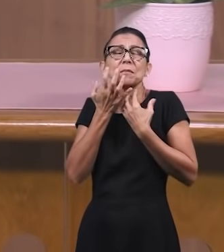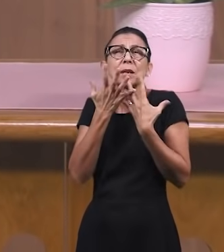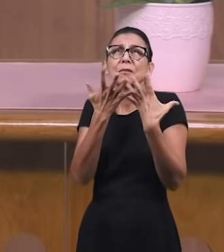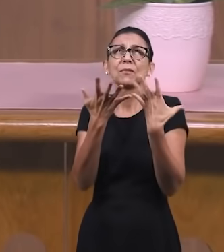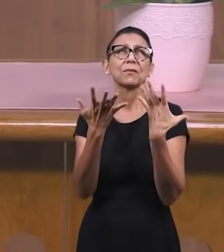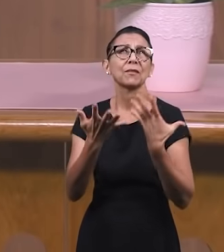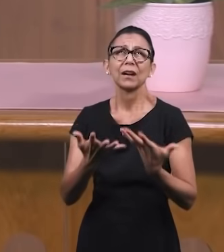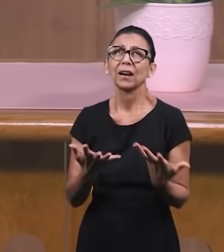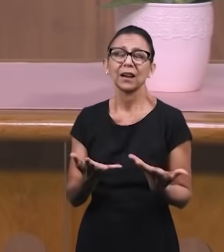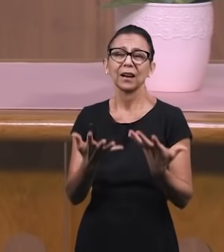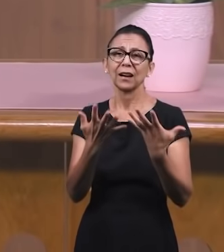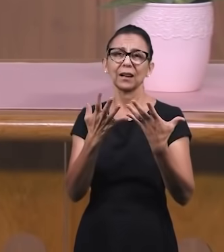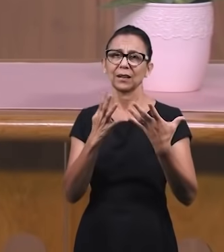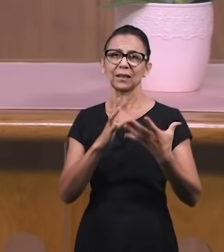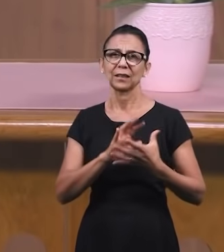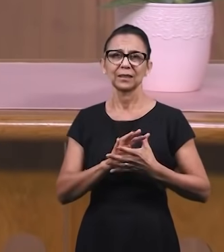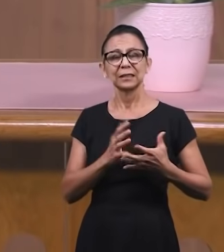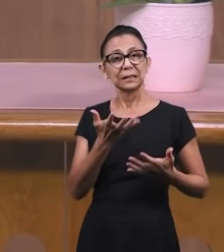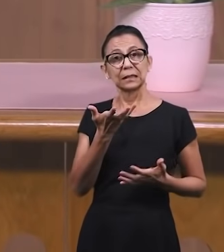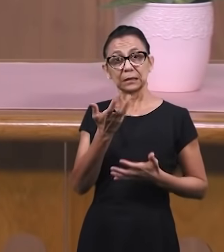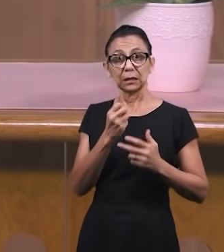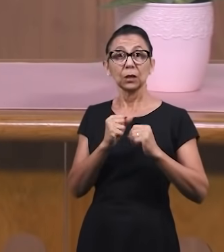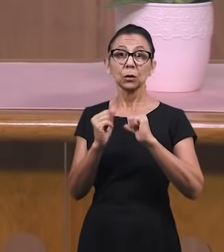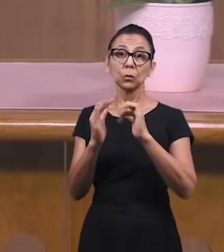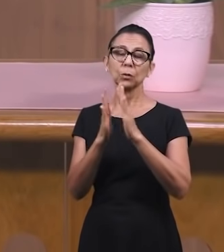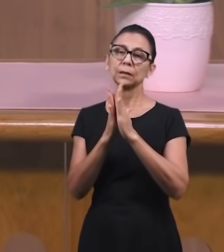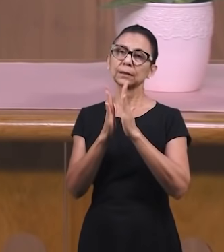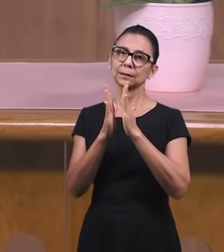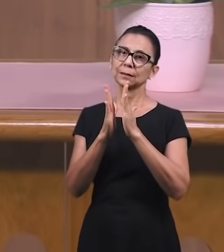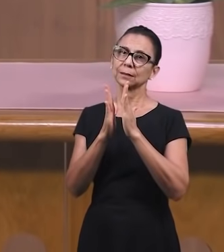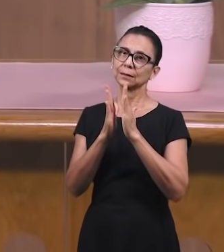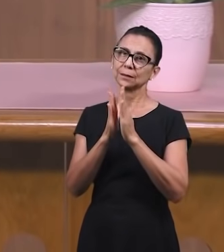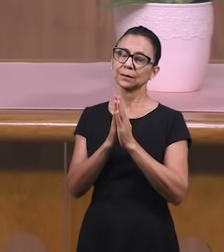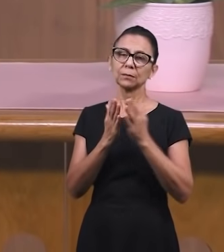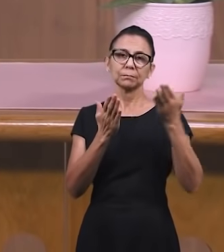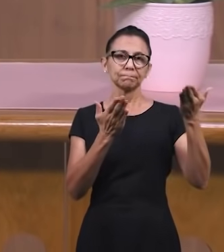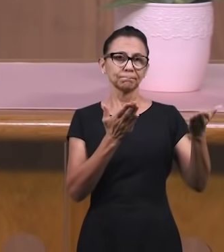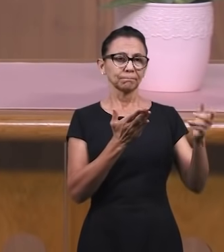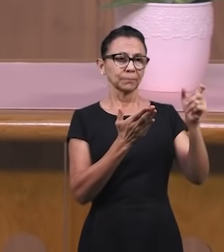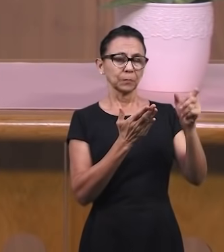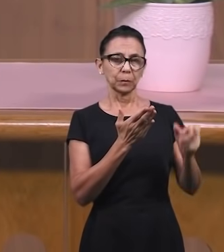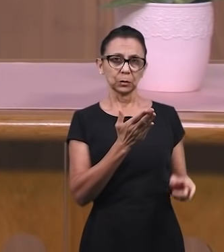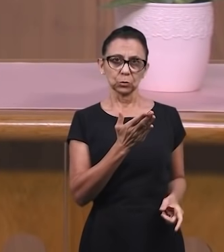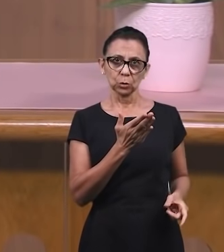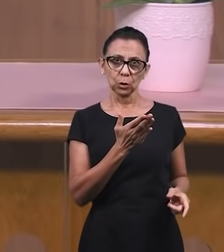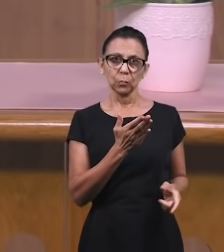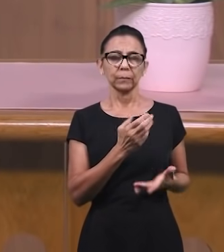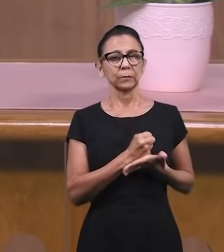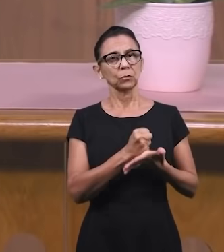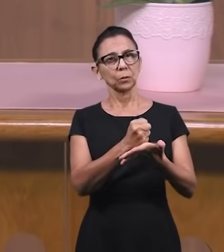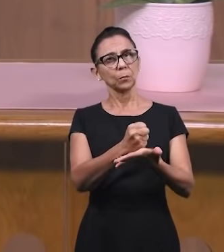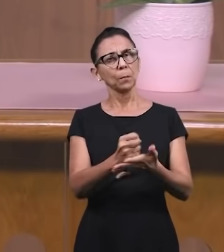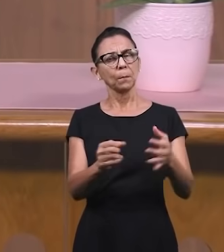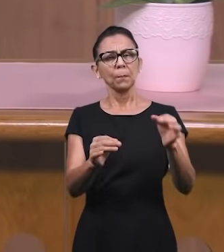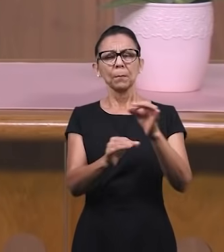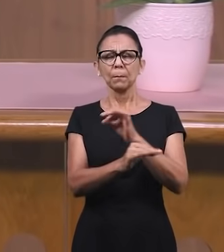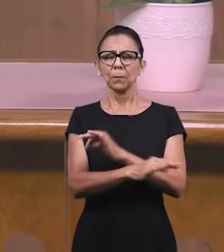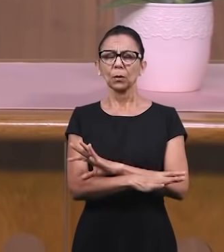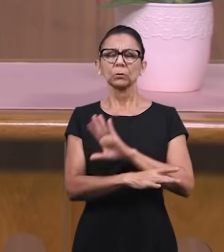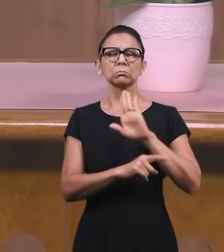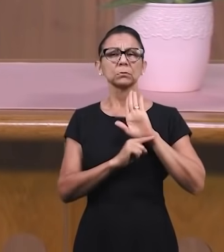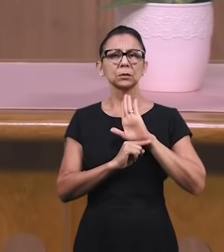com alguém, você quer receber uma oração. O servo que vai te atender vai estar pronto a te